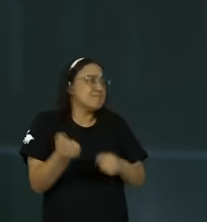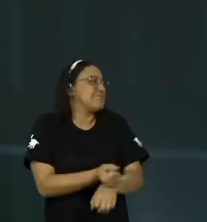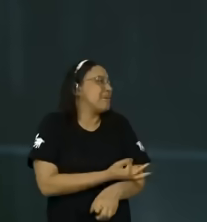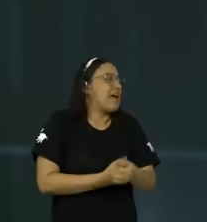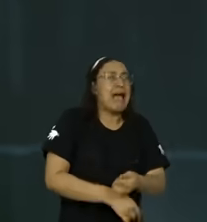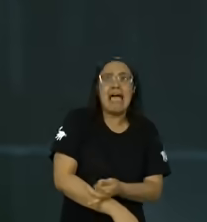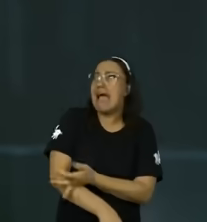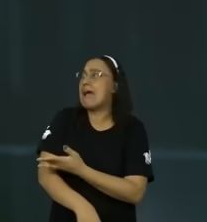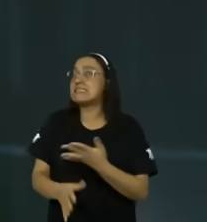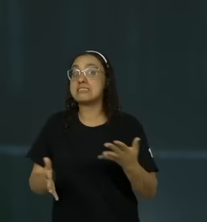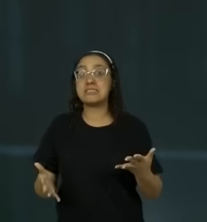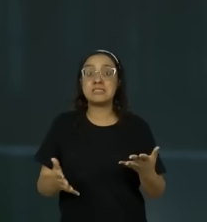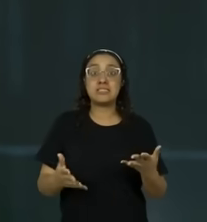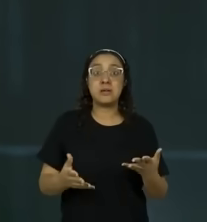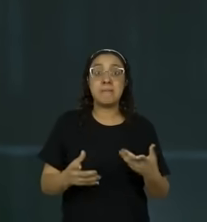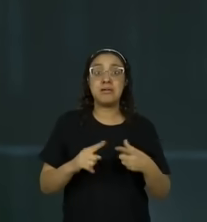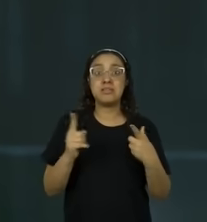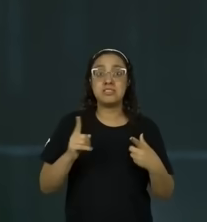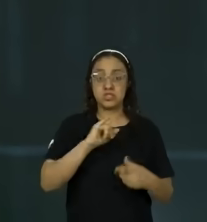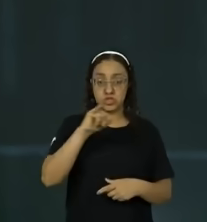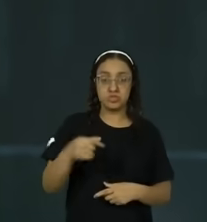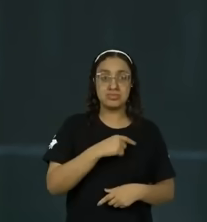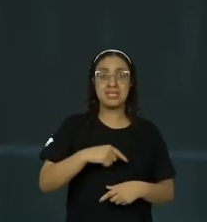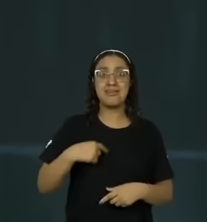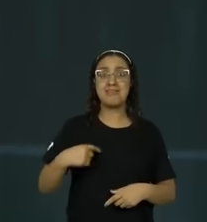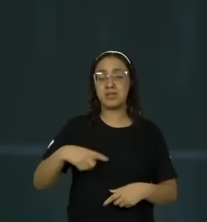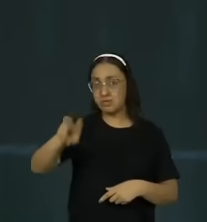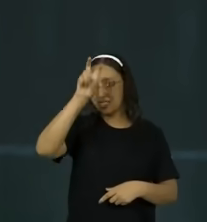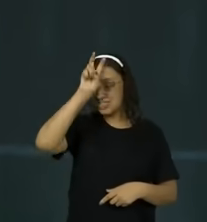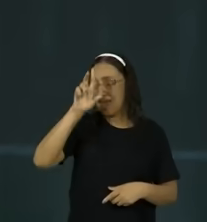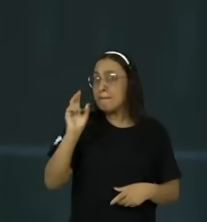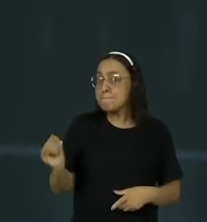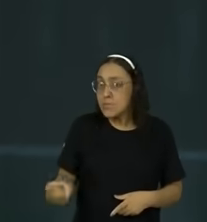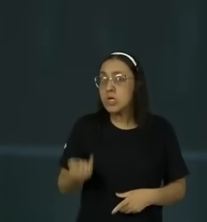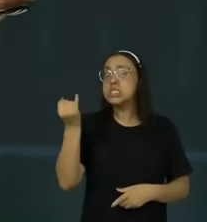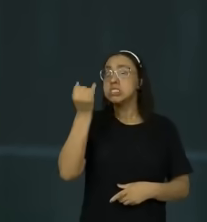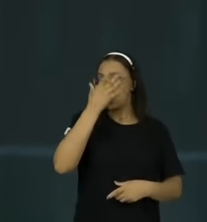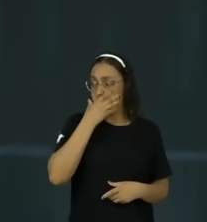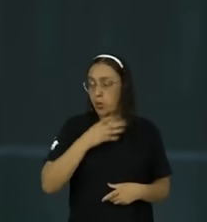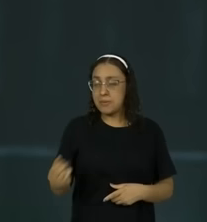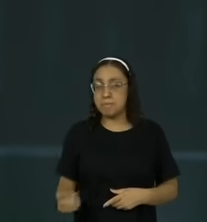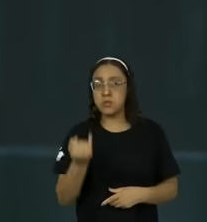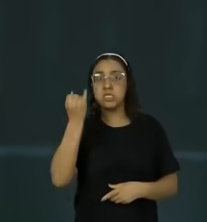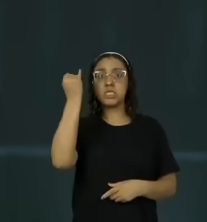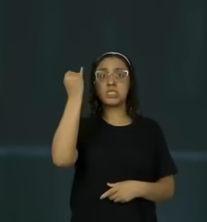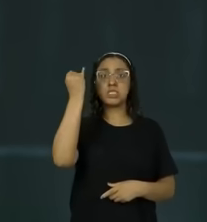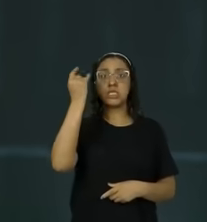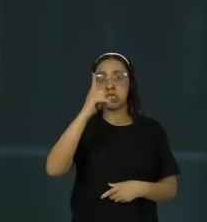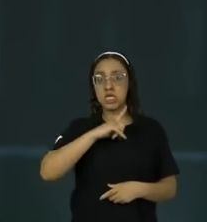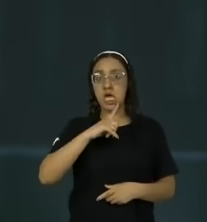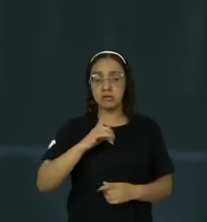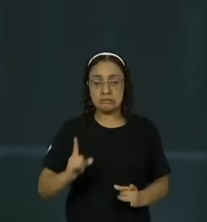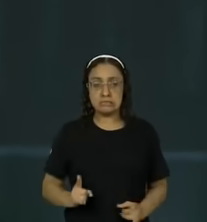nobre, ele é um camarada de alta patente. O que fez esse camarada chorar? Que até nos corredores do palácio se ouvia